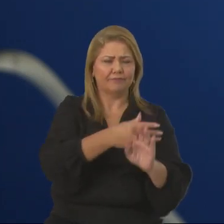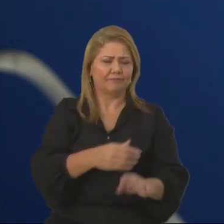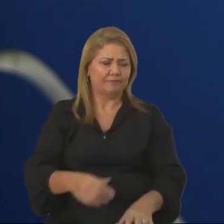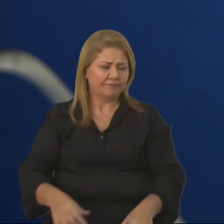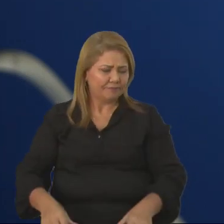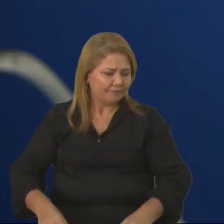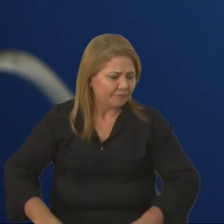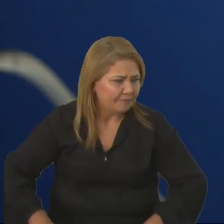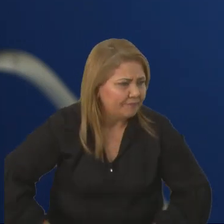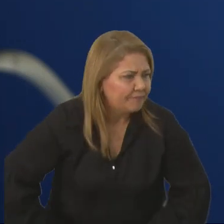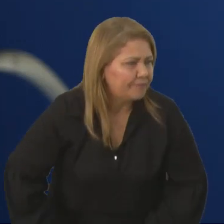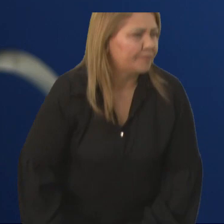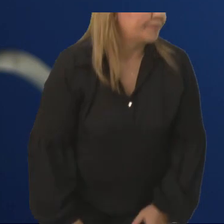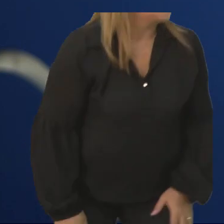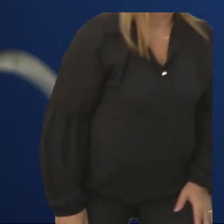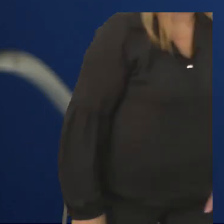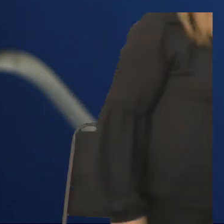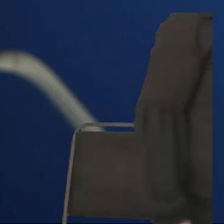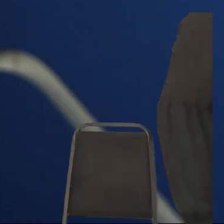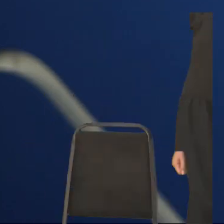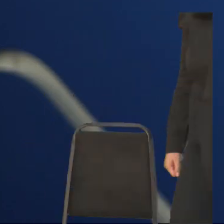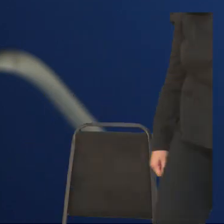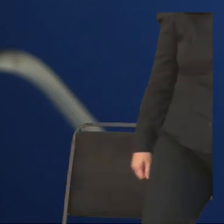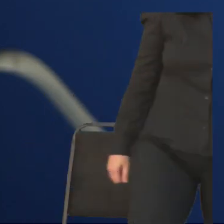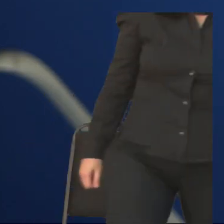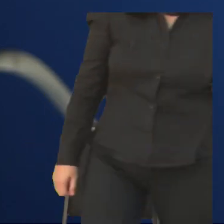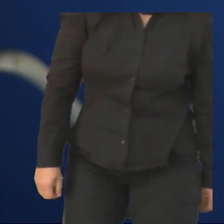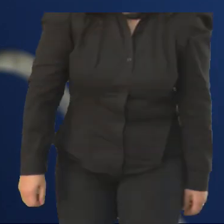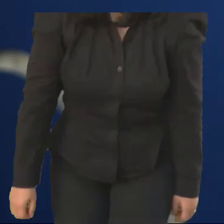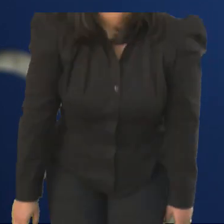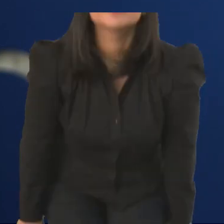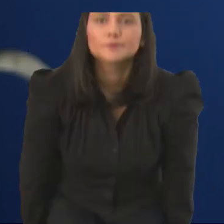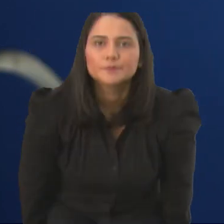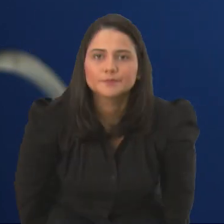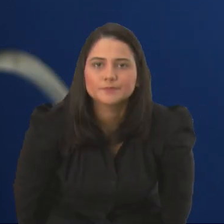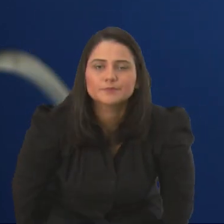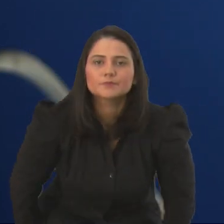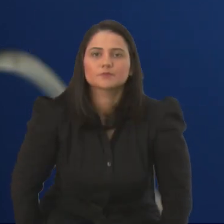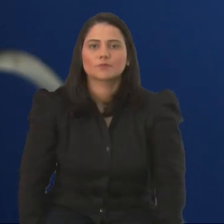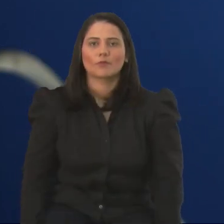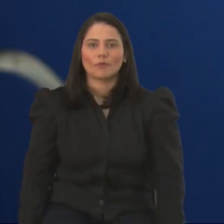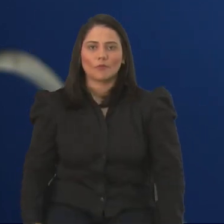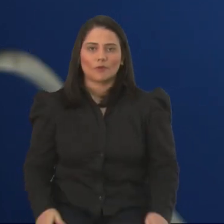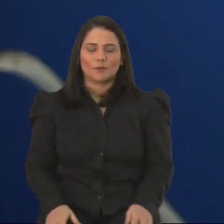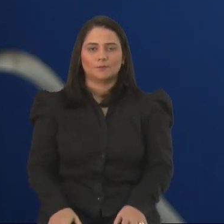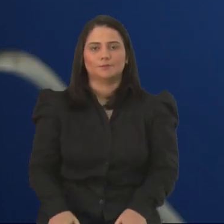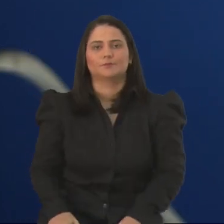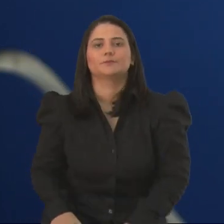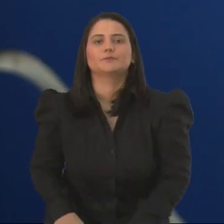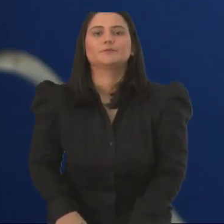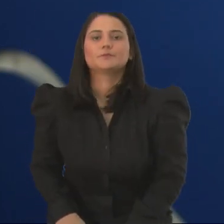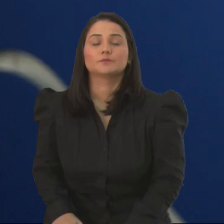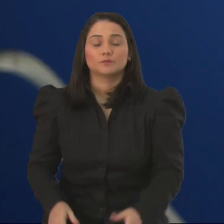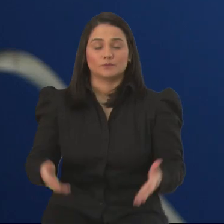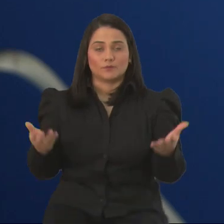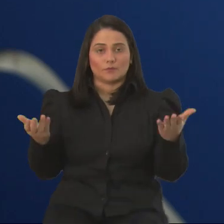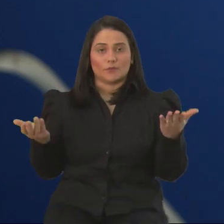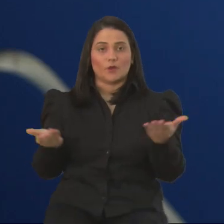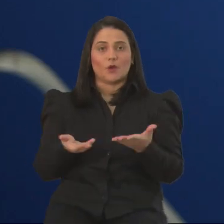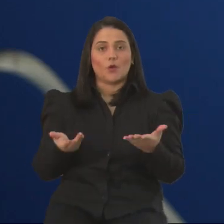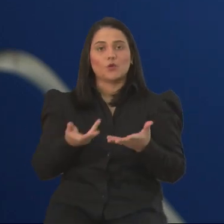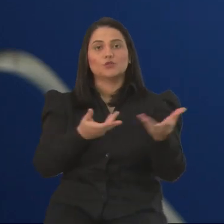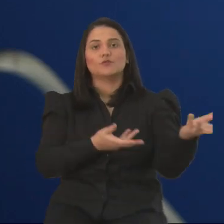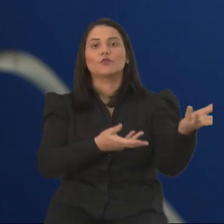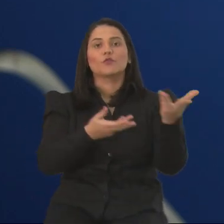E por hoje, por exemplo, contaremos com a exposição da palestrante Débora Brum, autora do